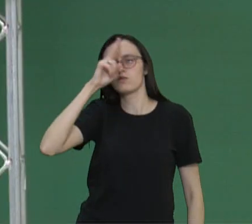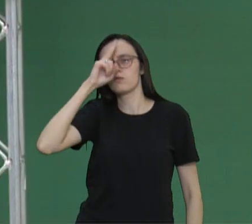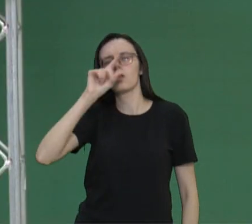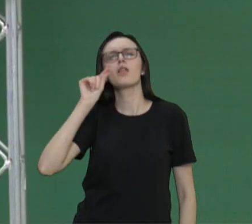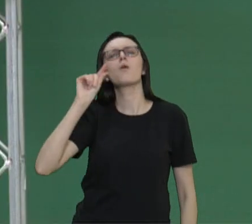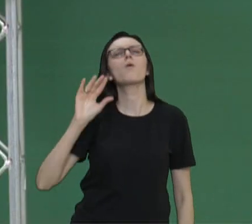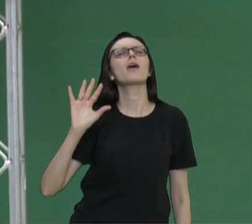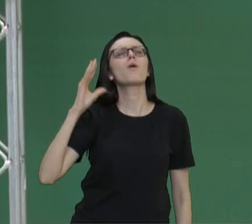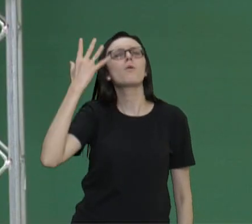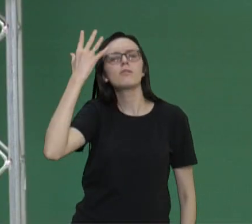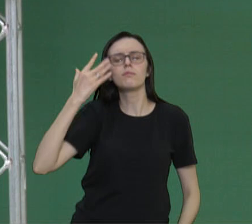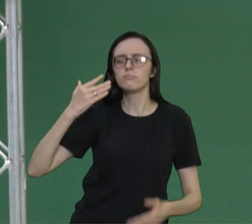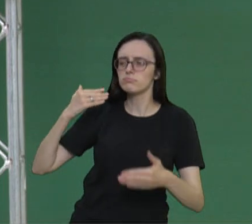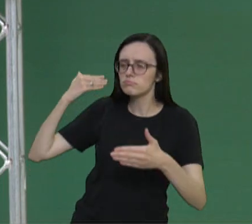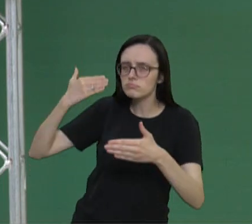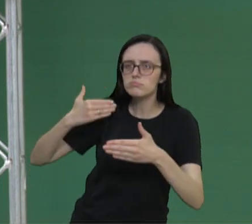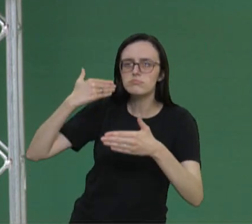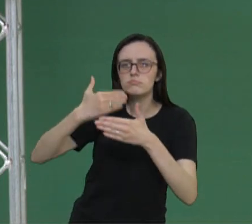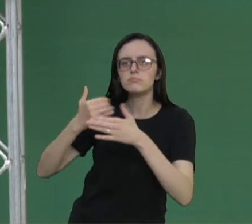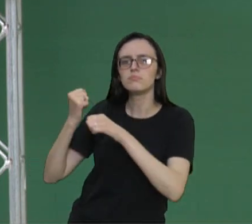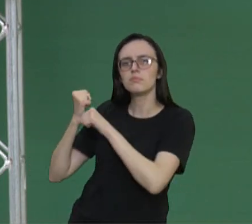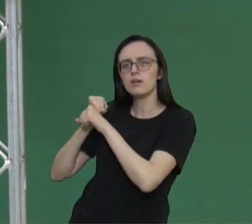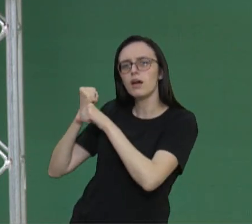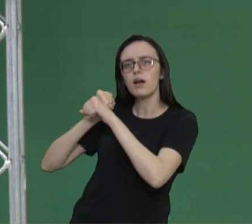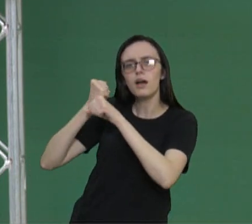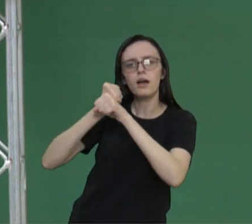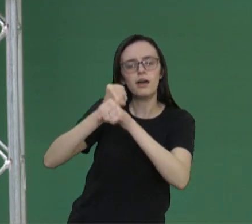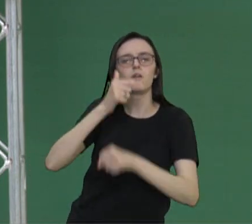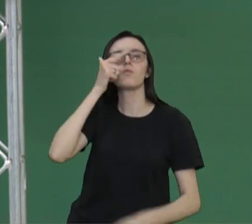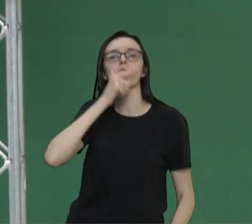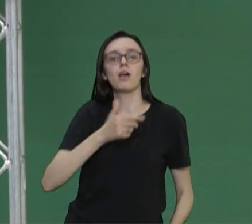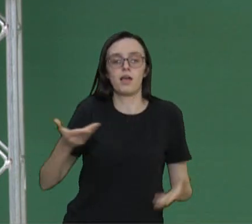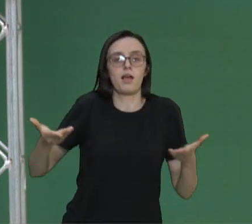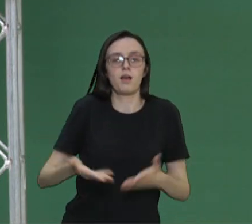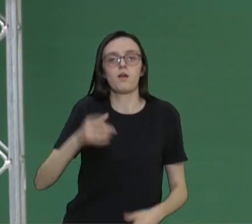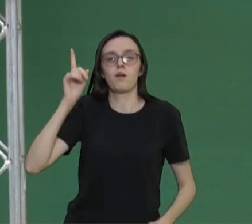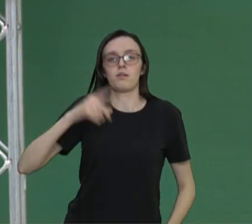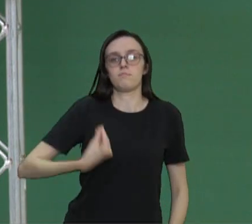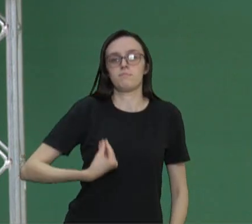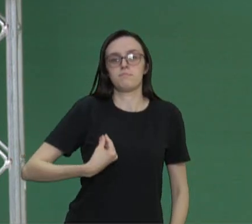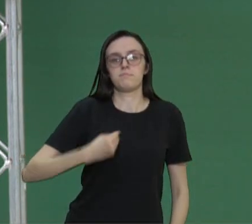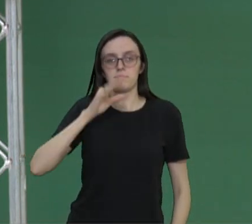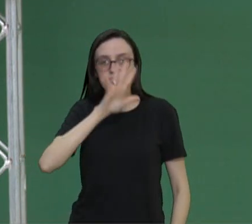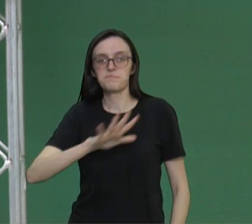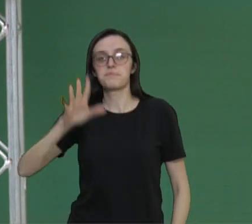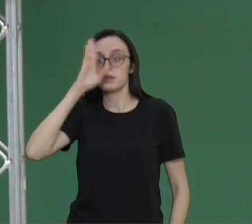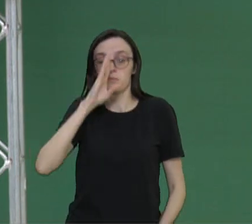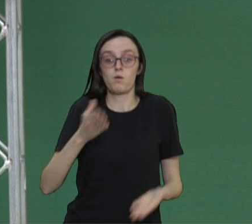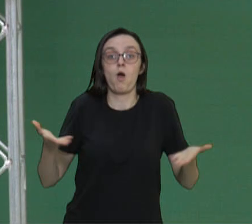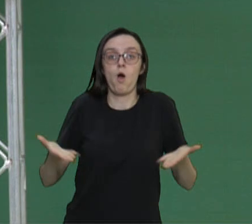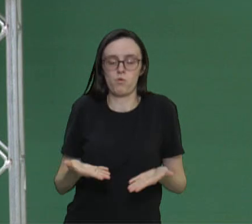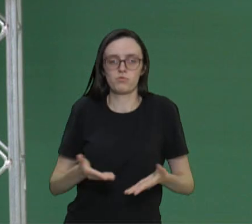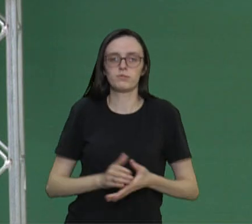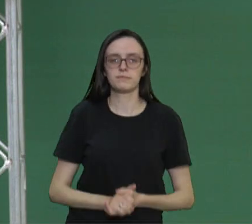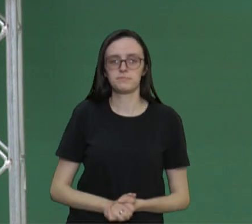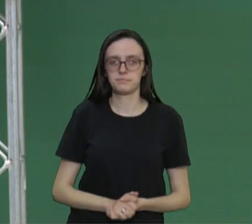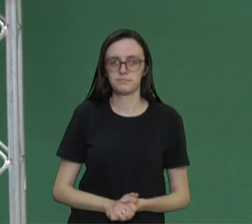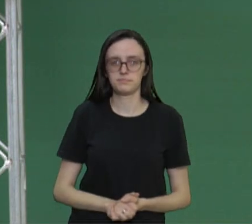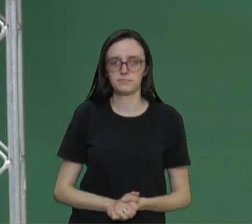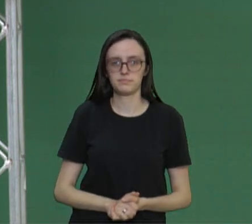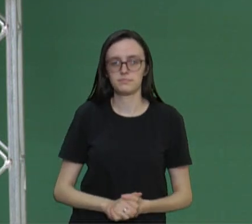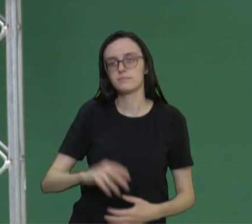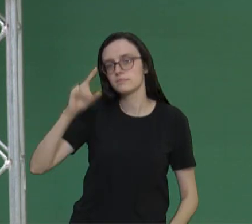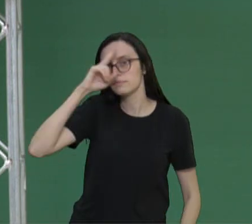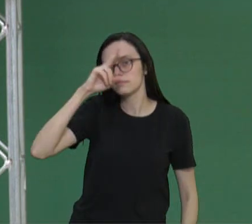que aconteceu ao longo dos anos para que chegássemos a ter o território brasileiro como ele é hoje. Então, lembra que